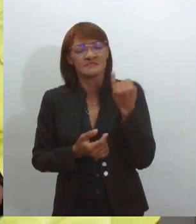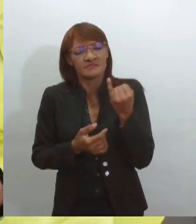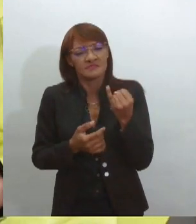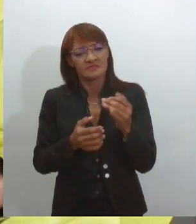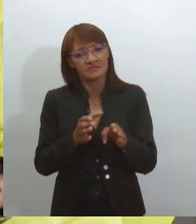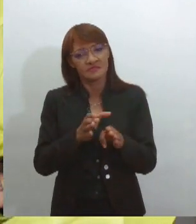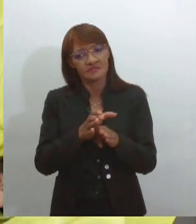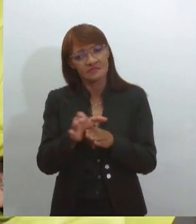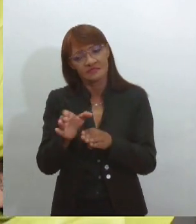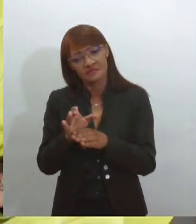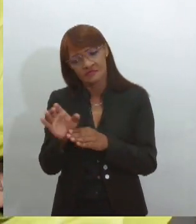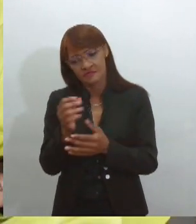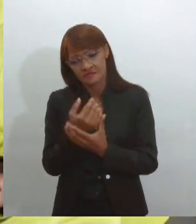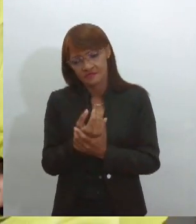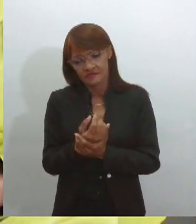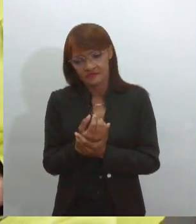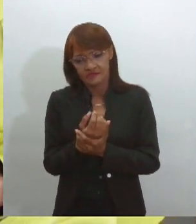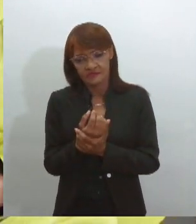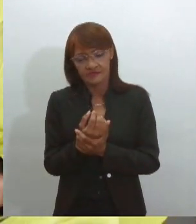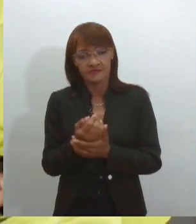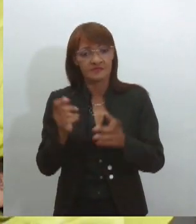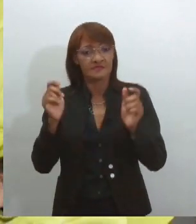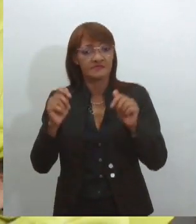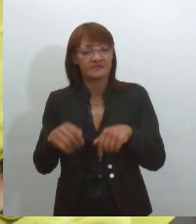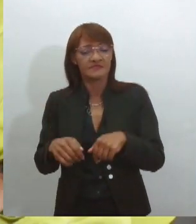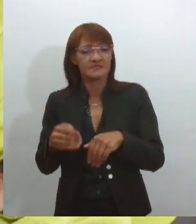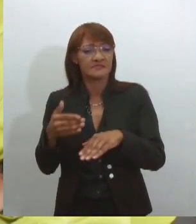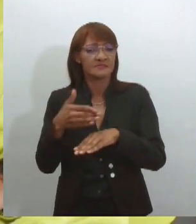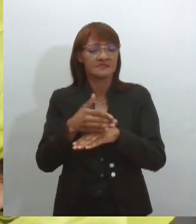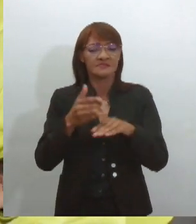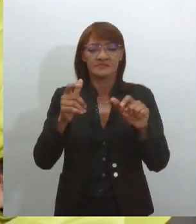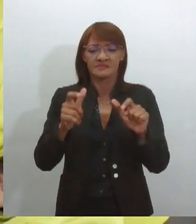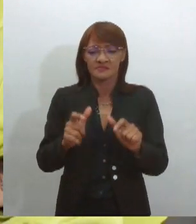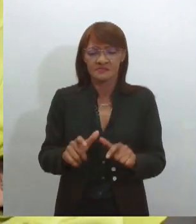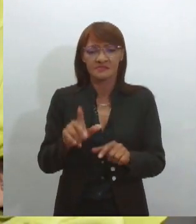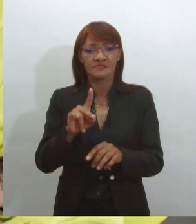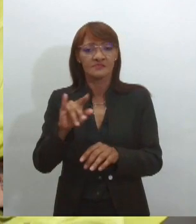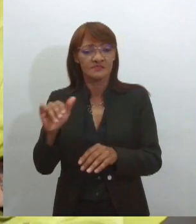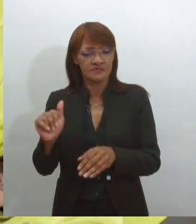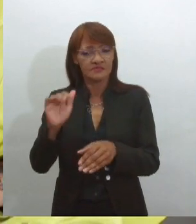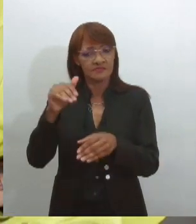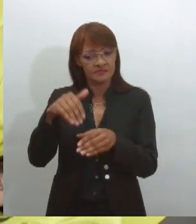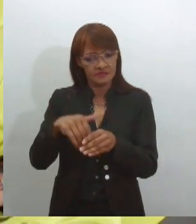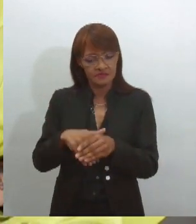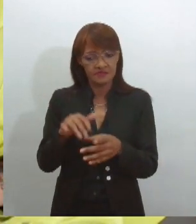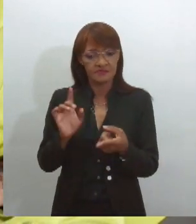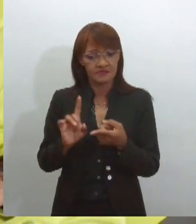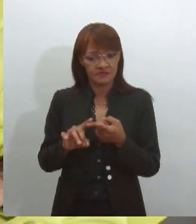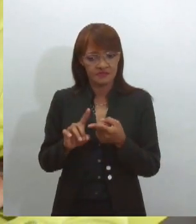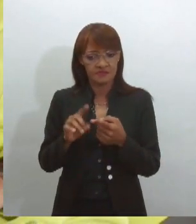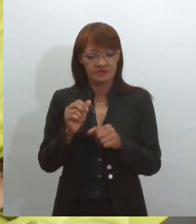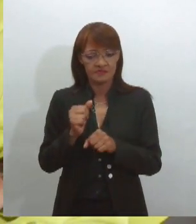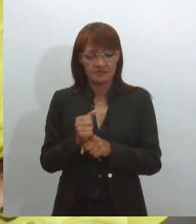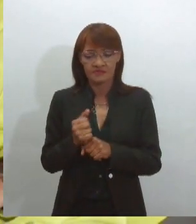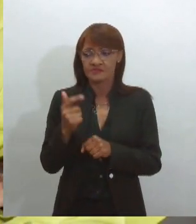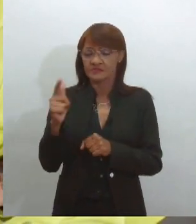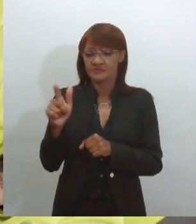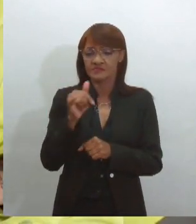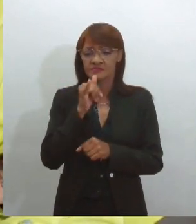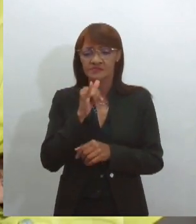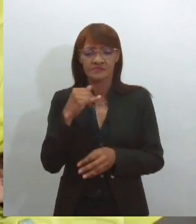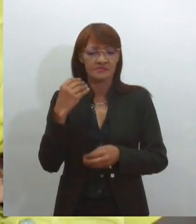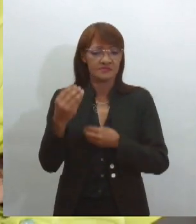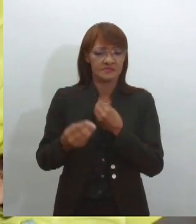para onde ele deve ir quando for o dia da elei mas também outras situações como emissão de de